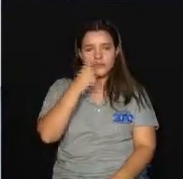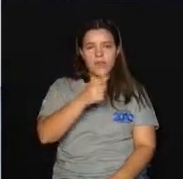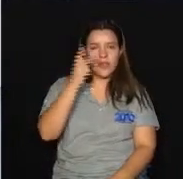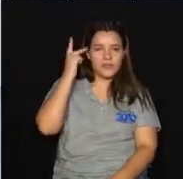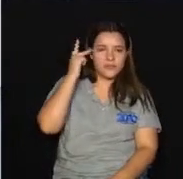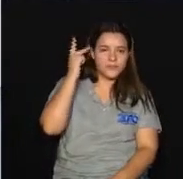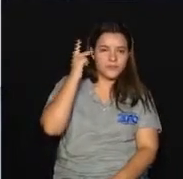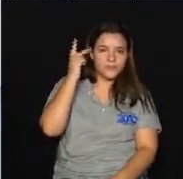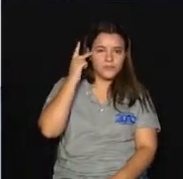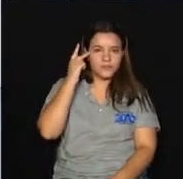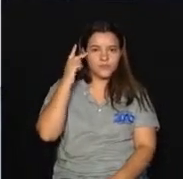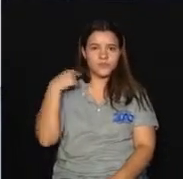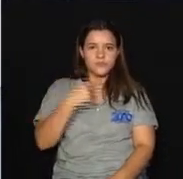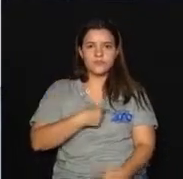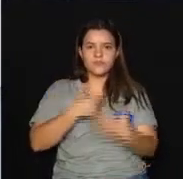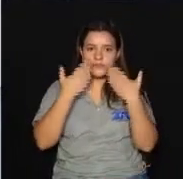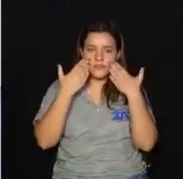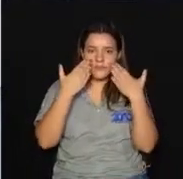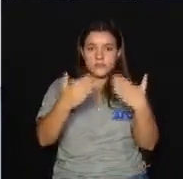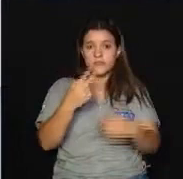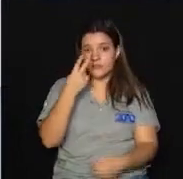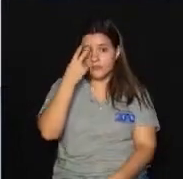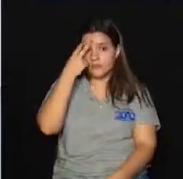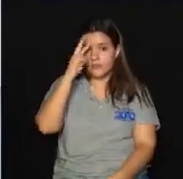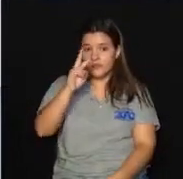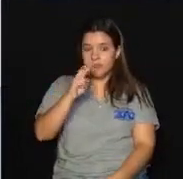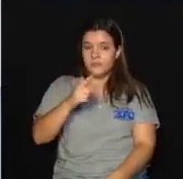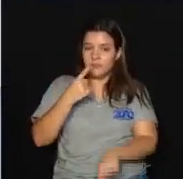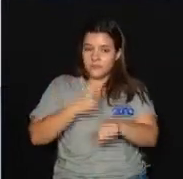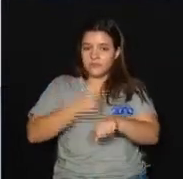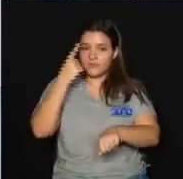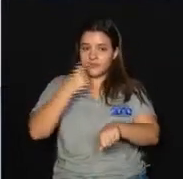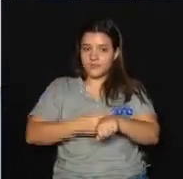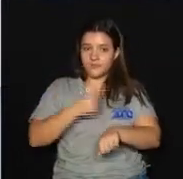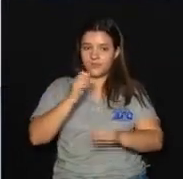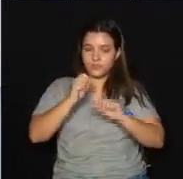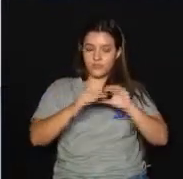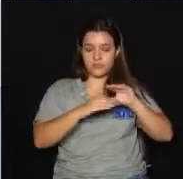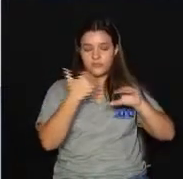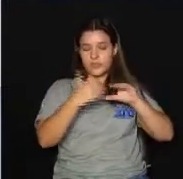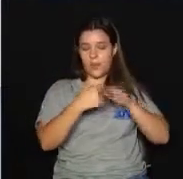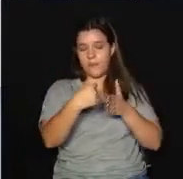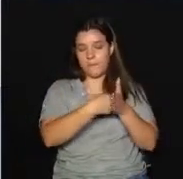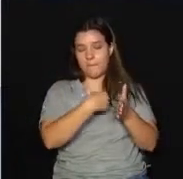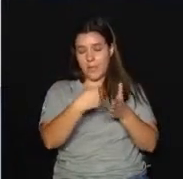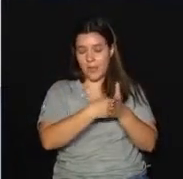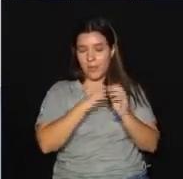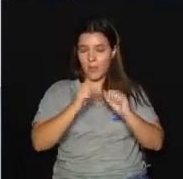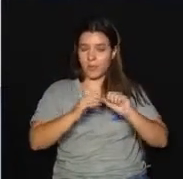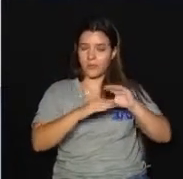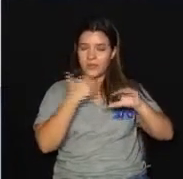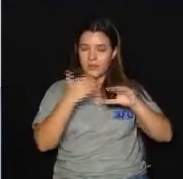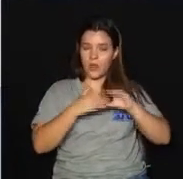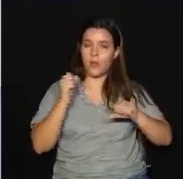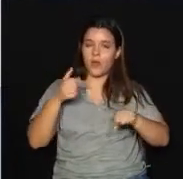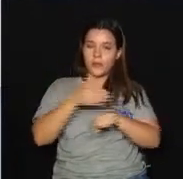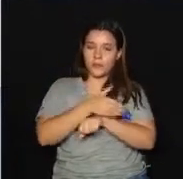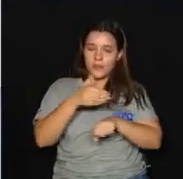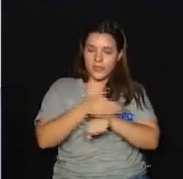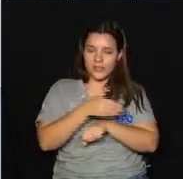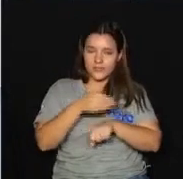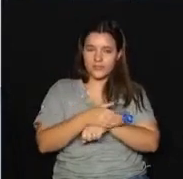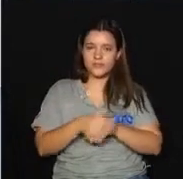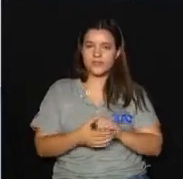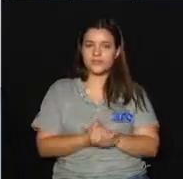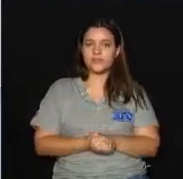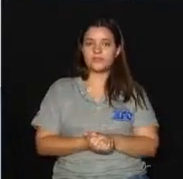de São Paulo. Vamos abordar isso. Lembrando que a todo momento você pode enviar pergunta para a gente, você pode participar